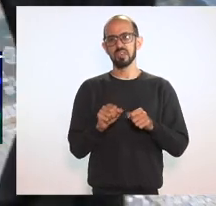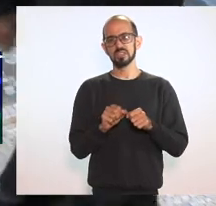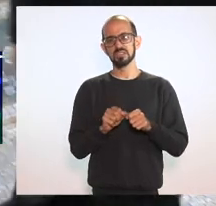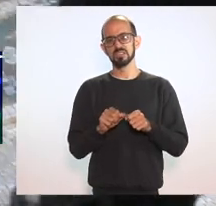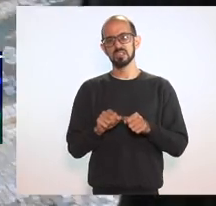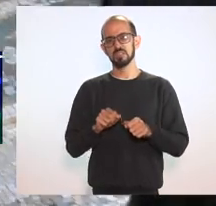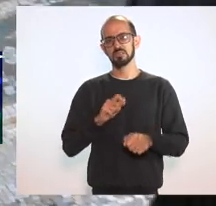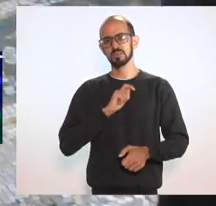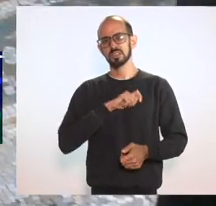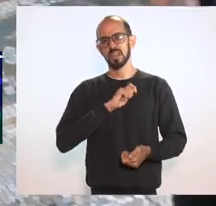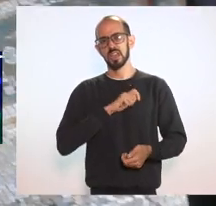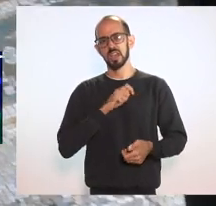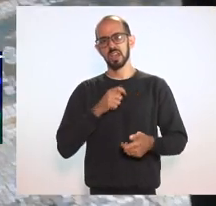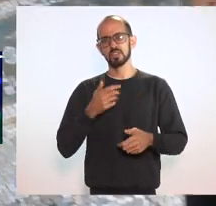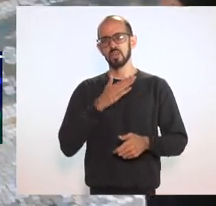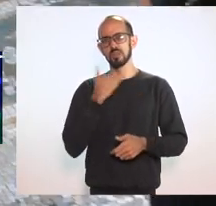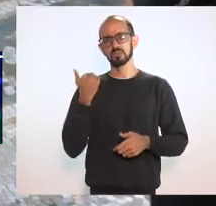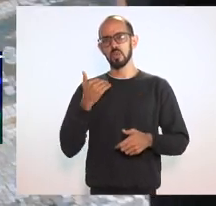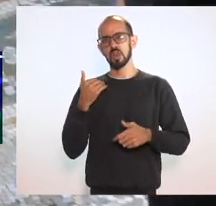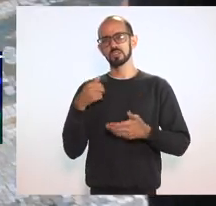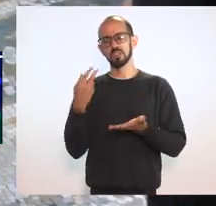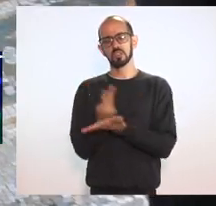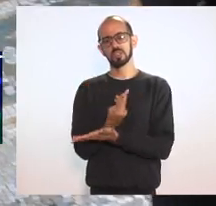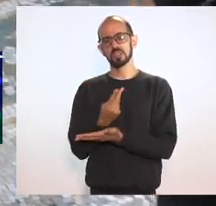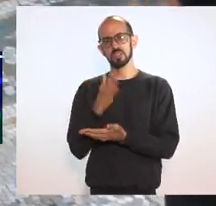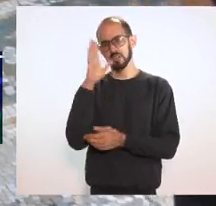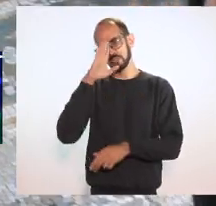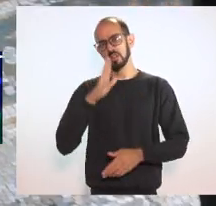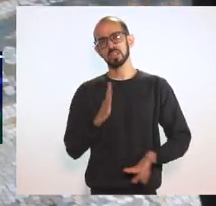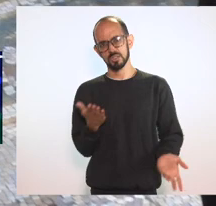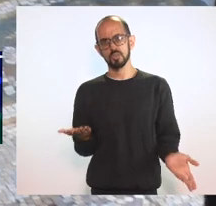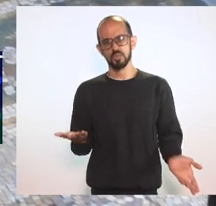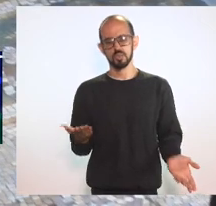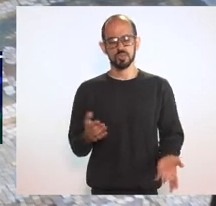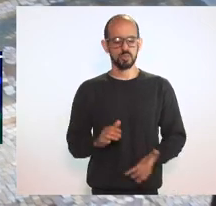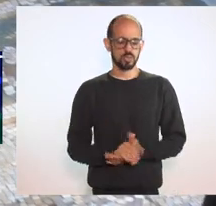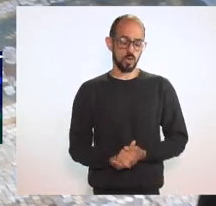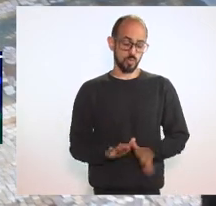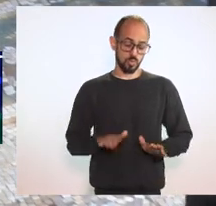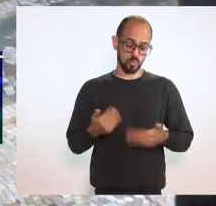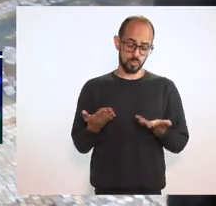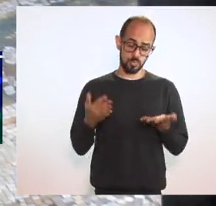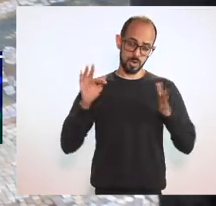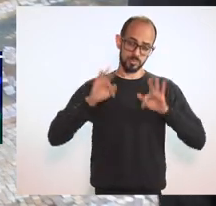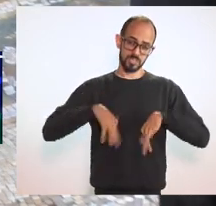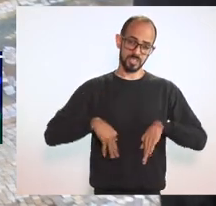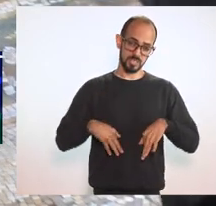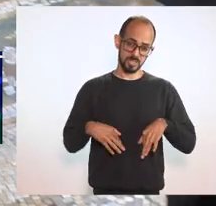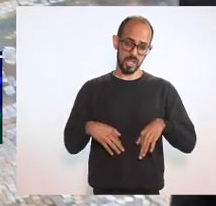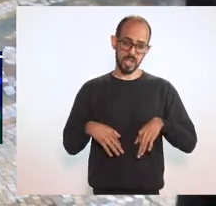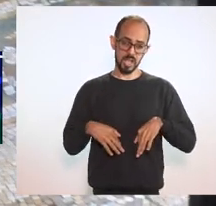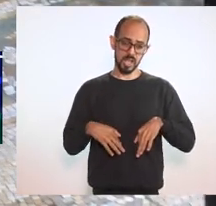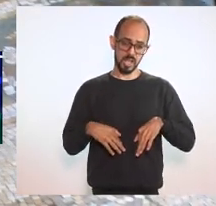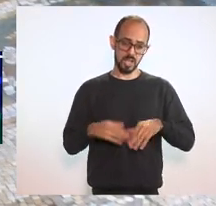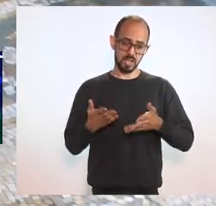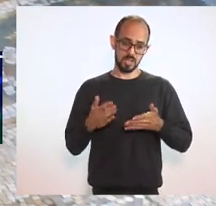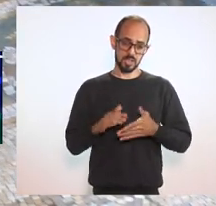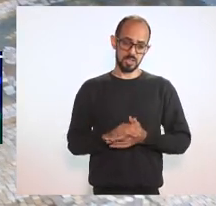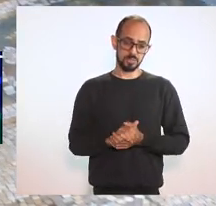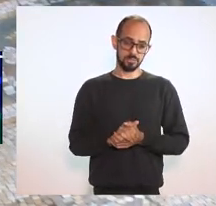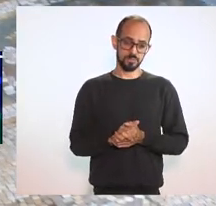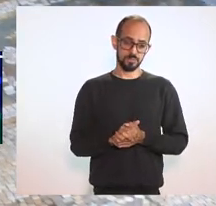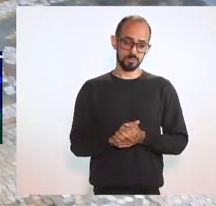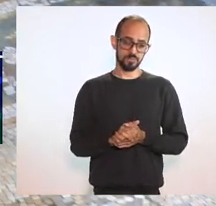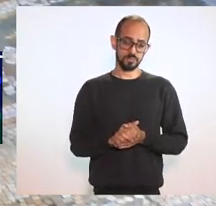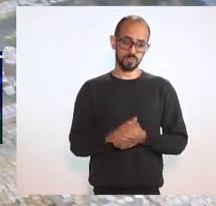doença das mortes que vem acontecendo no Brasil então para concluir seu presidente possa ser esse que tá aqui conosco